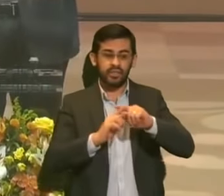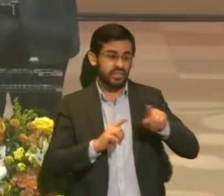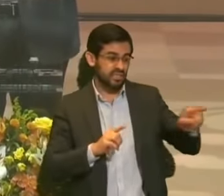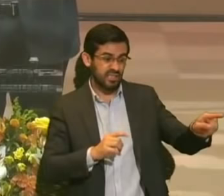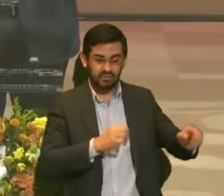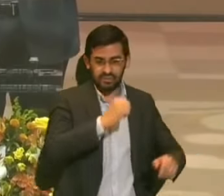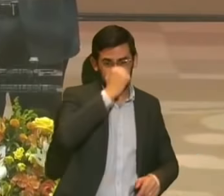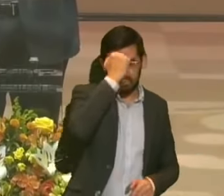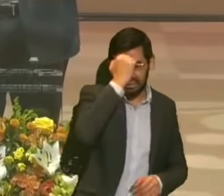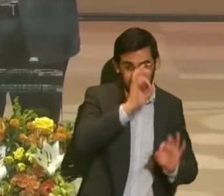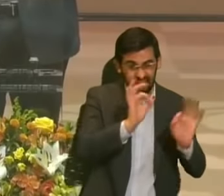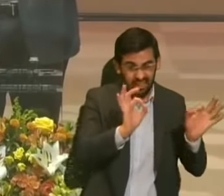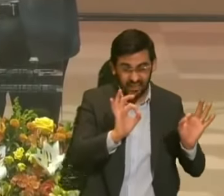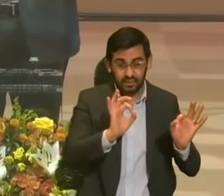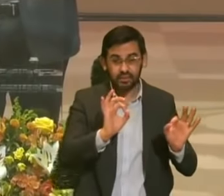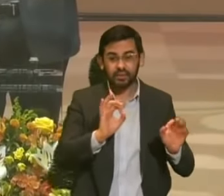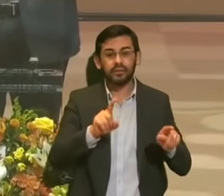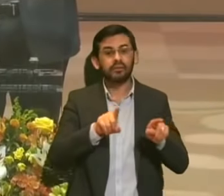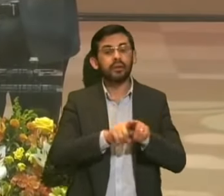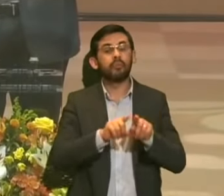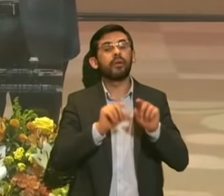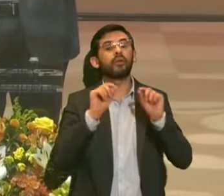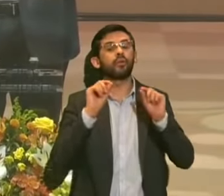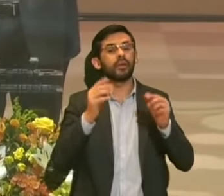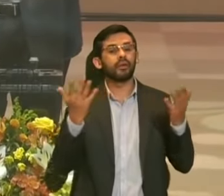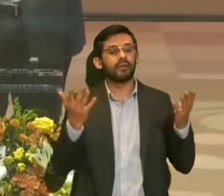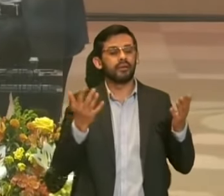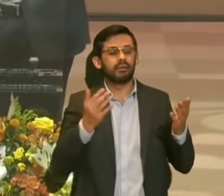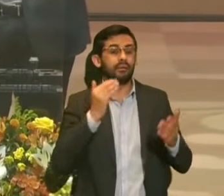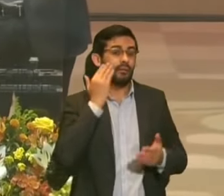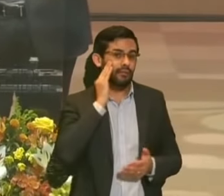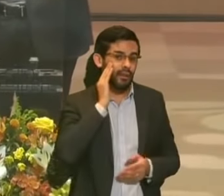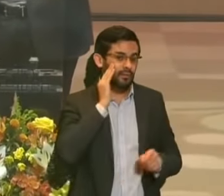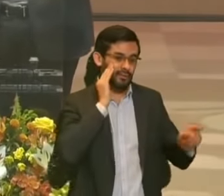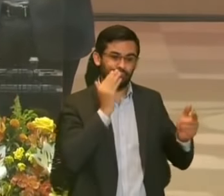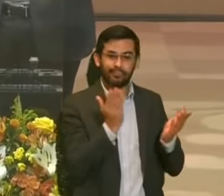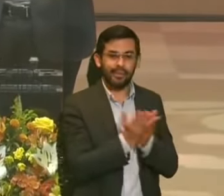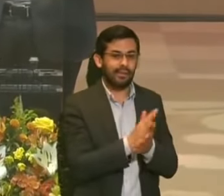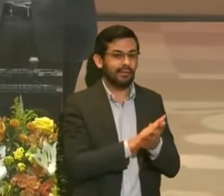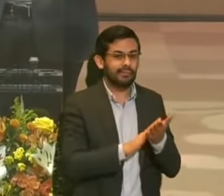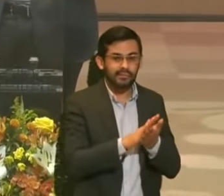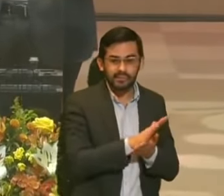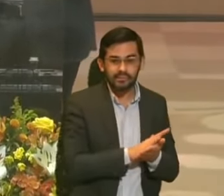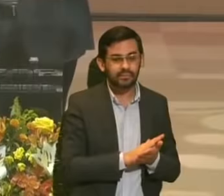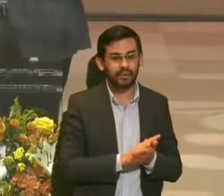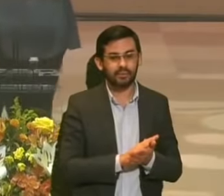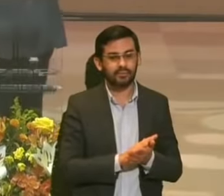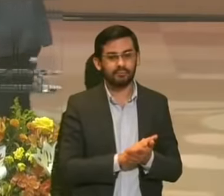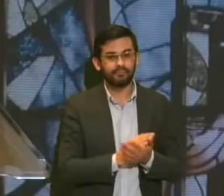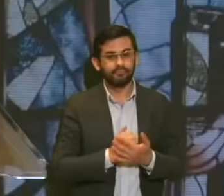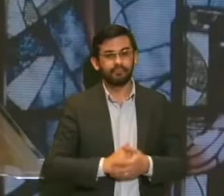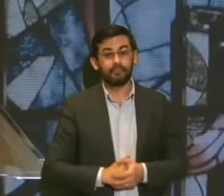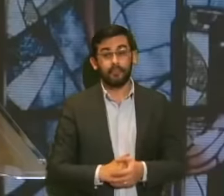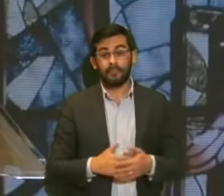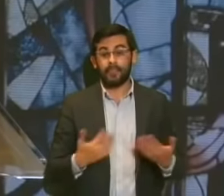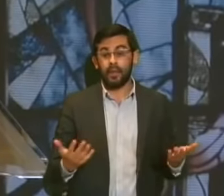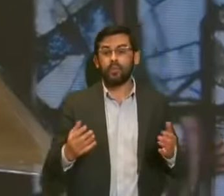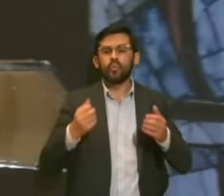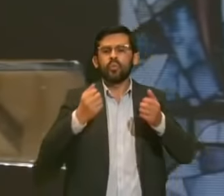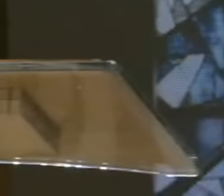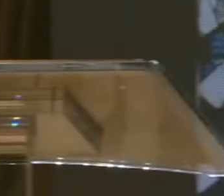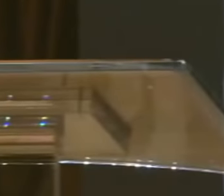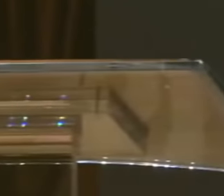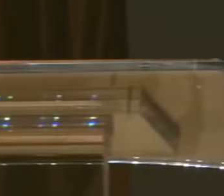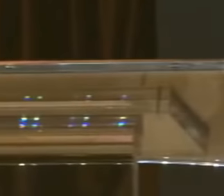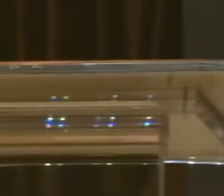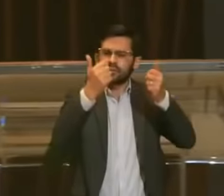não ouvir a igreja, trate-a como um pagão ou como um cobrador de impostos. O que a Bíblia está dizendo